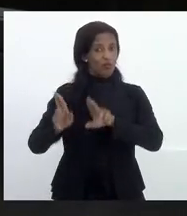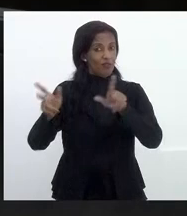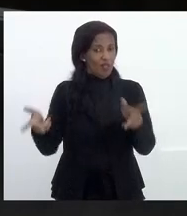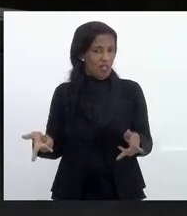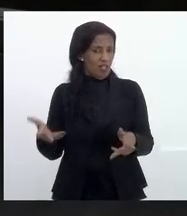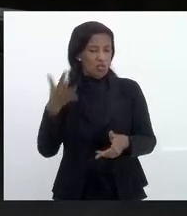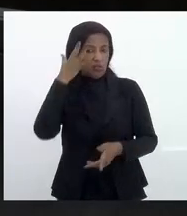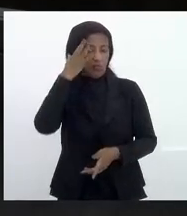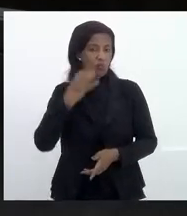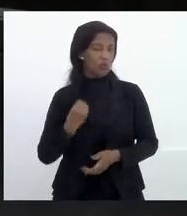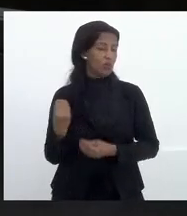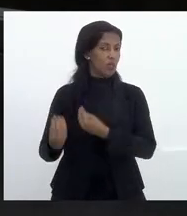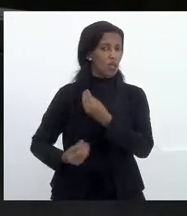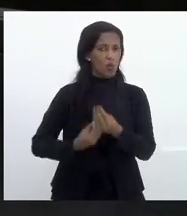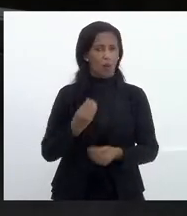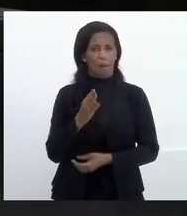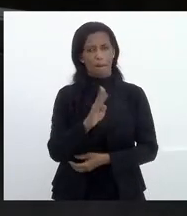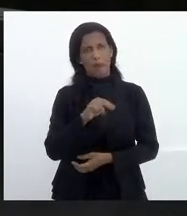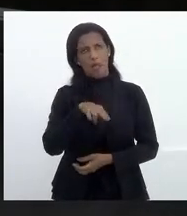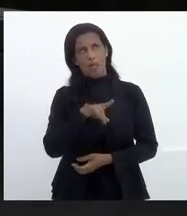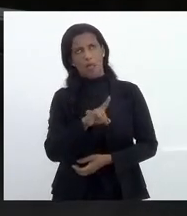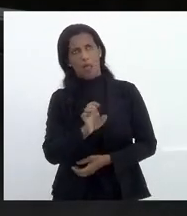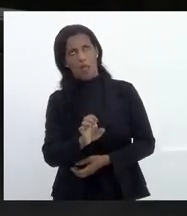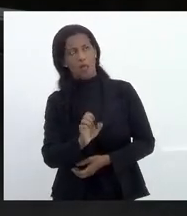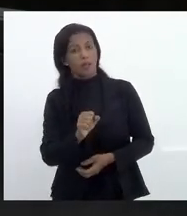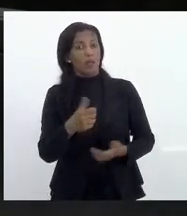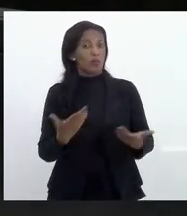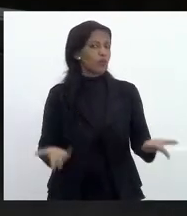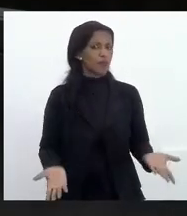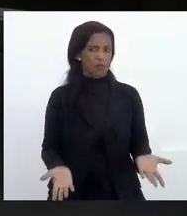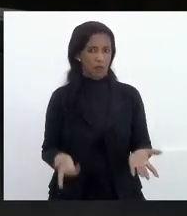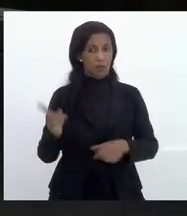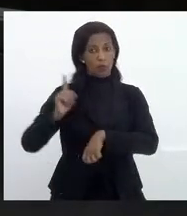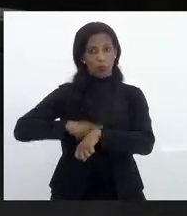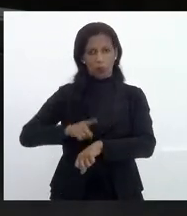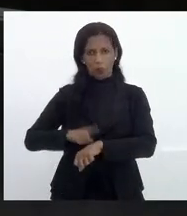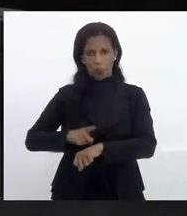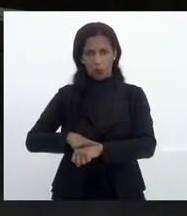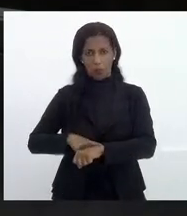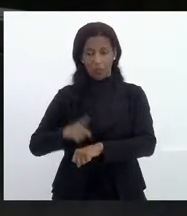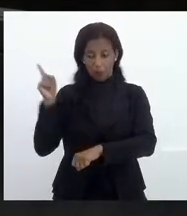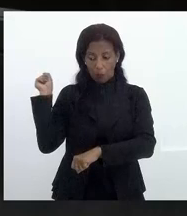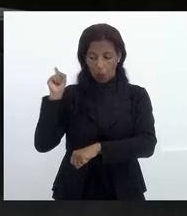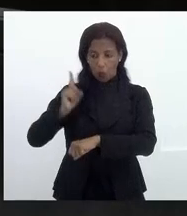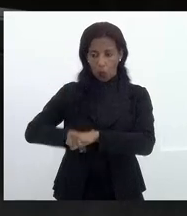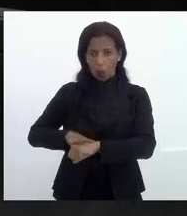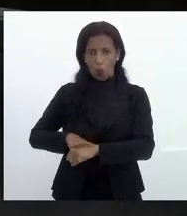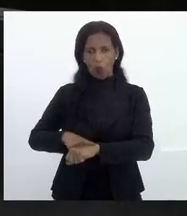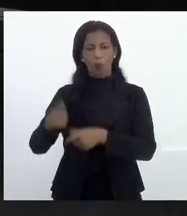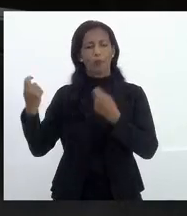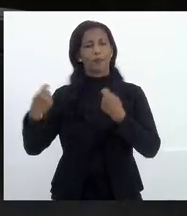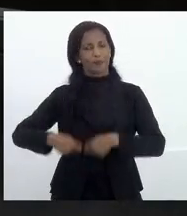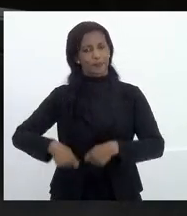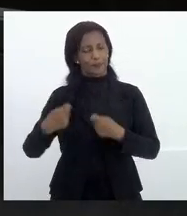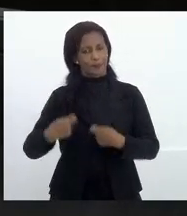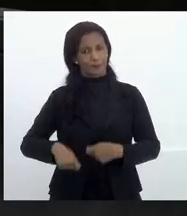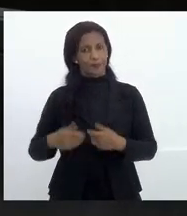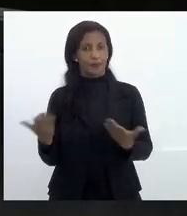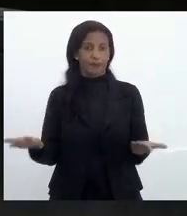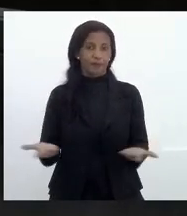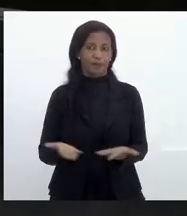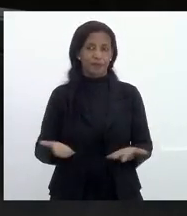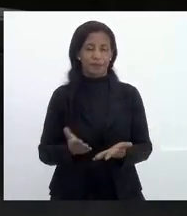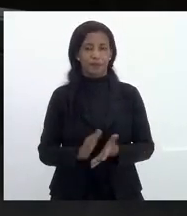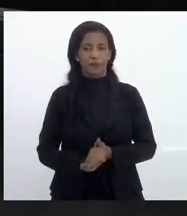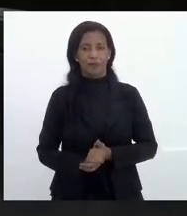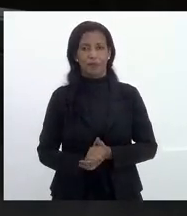não sei como BNDS eu não sei como mas o momento naquele momento era necessário agora